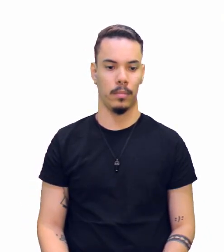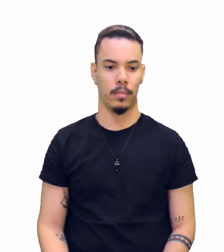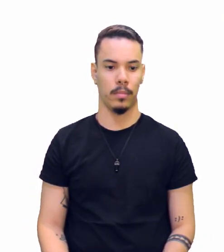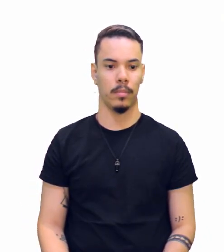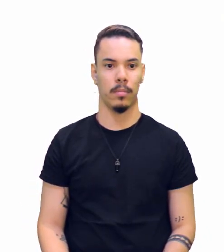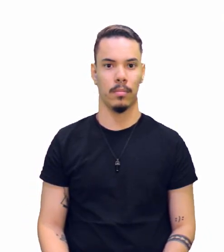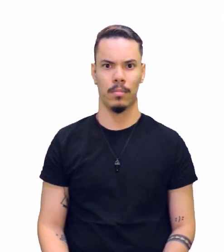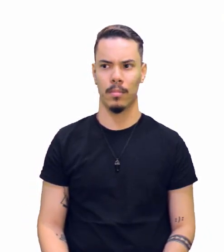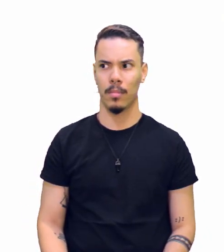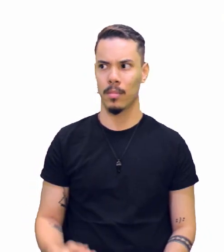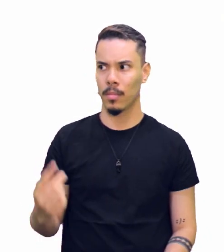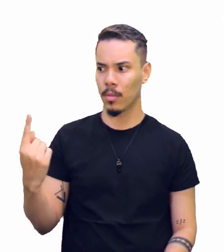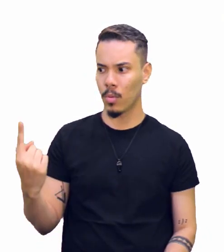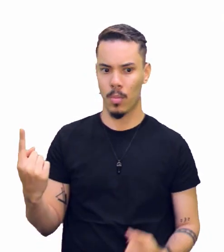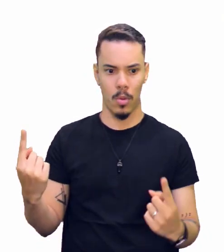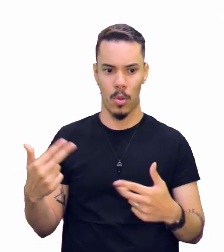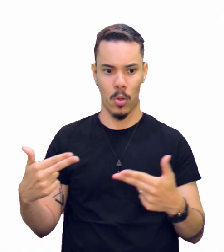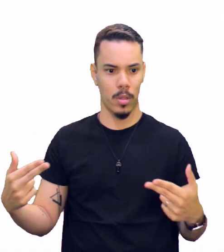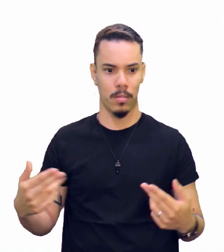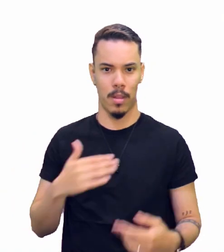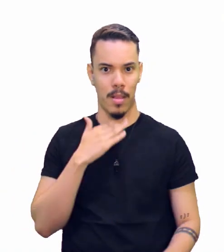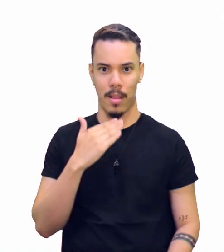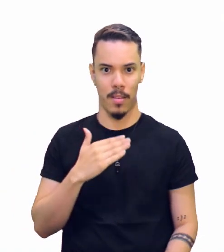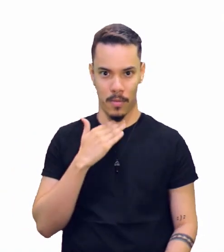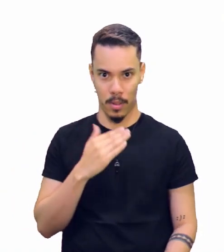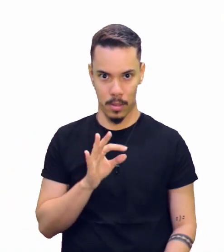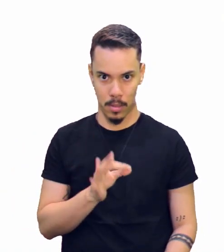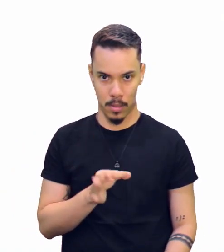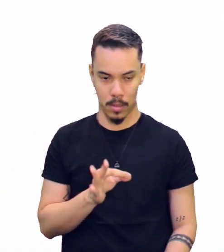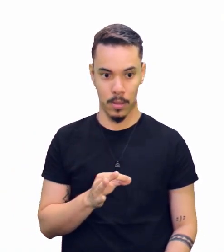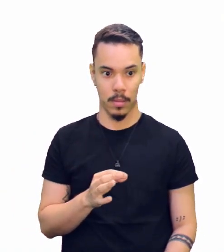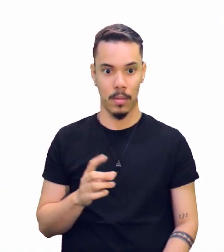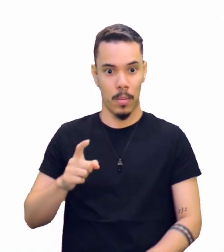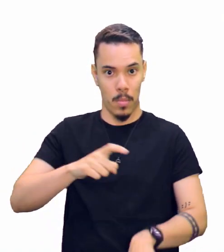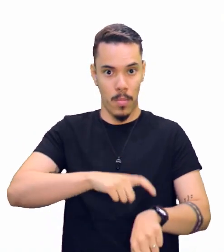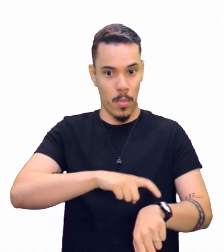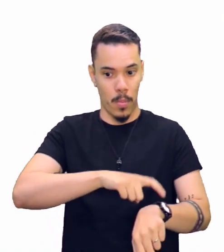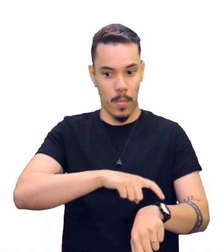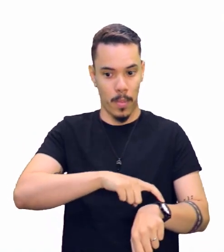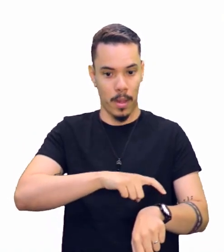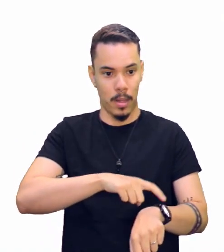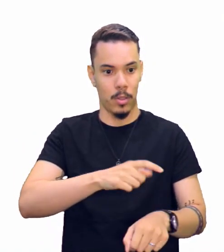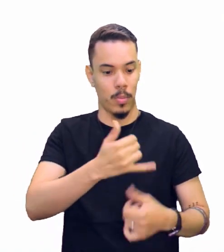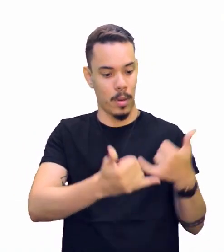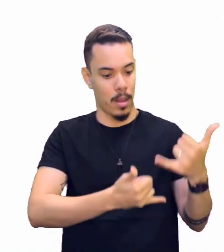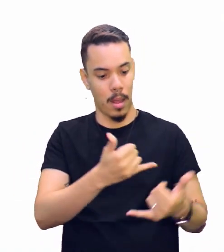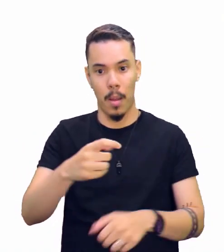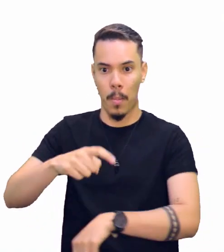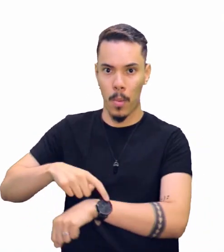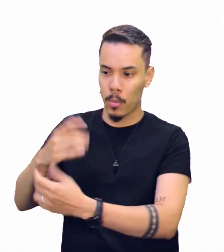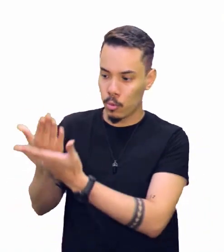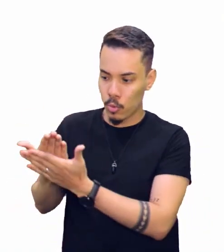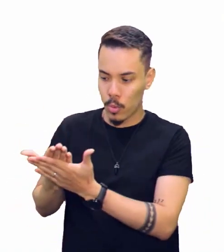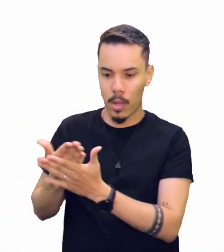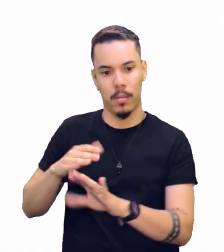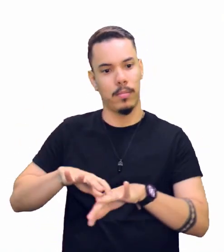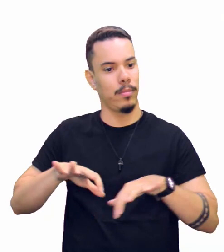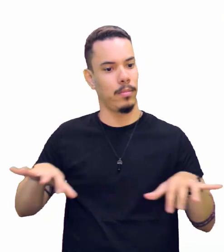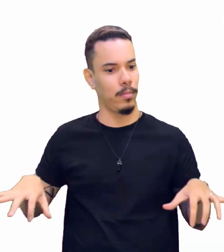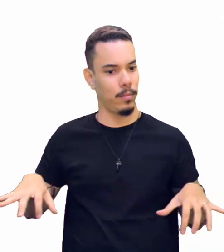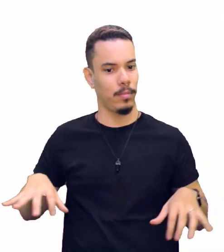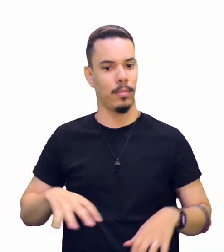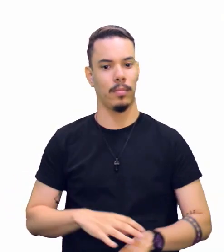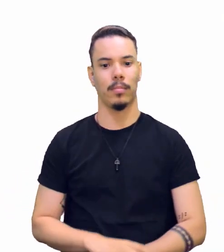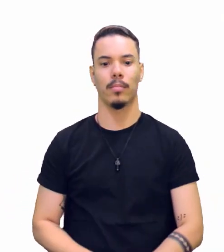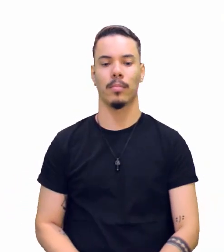né uma coisa não tem nada a ver com outra né você tem aí a sua as suas seu momento de distração e o momento de coisa séria então speaking